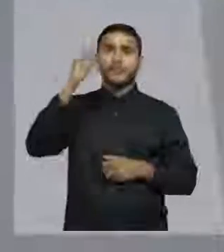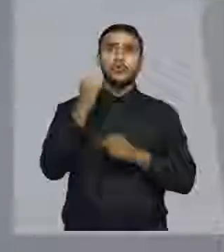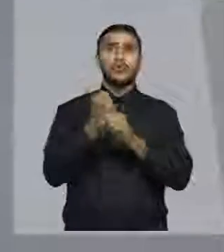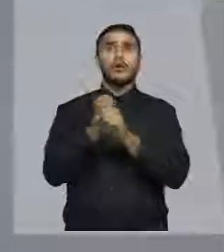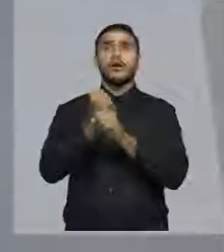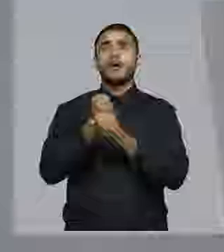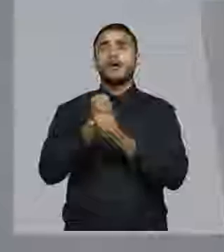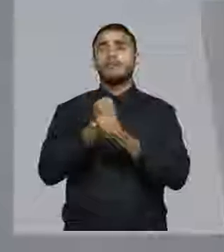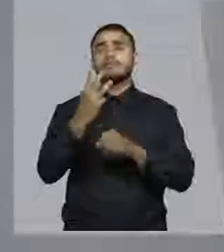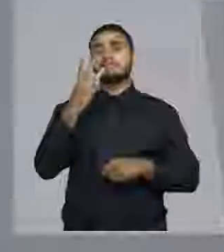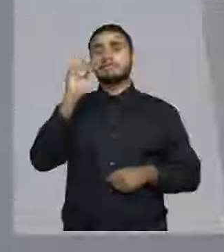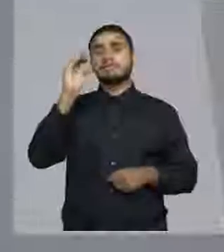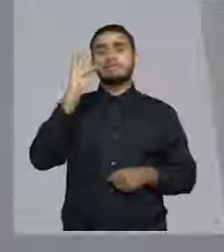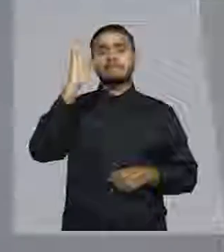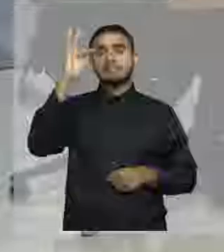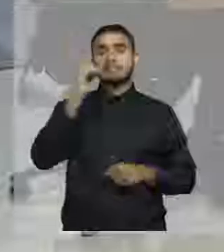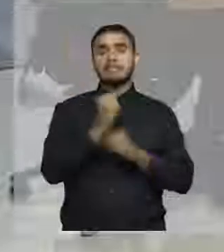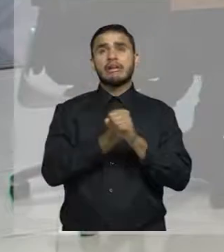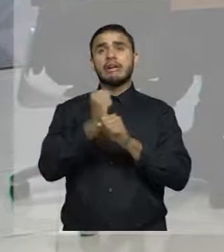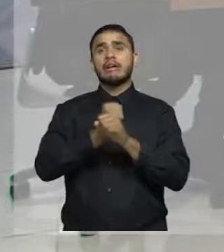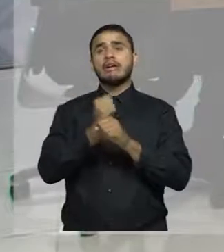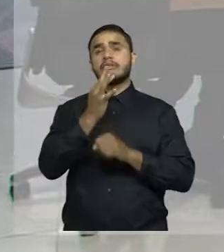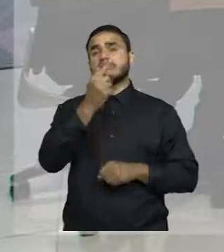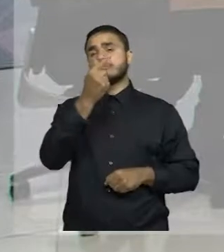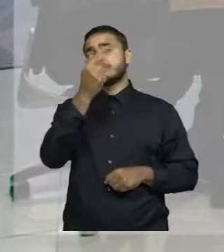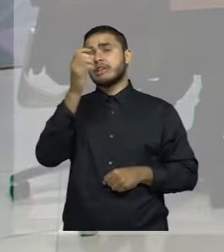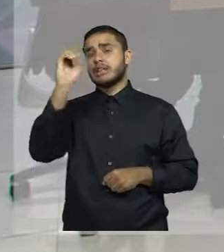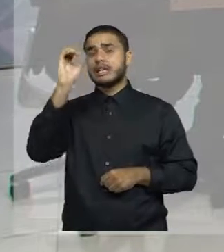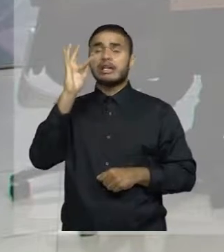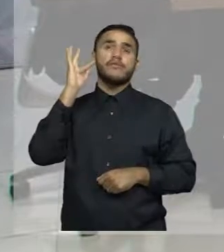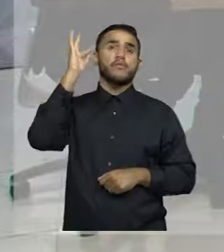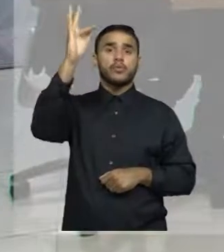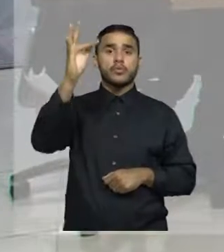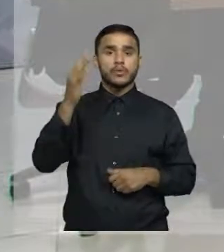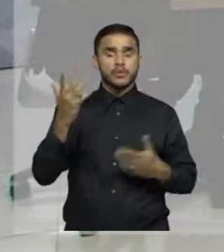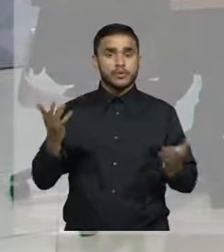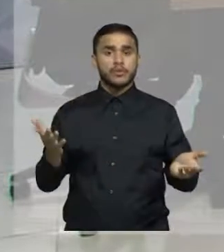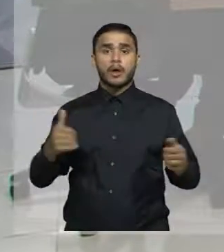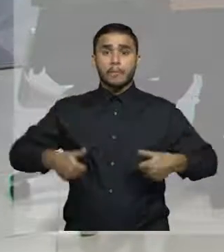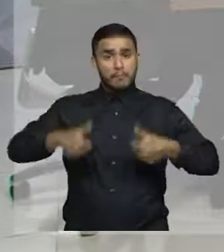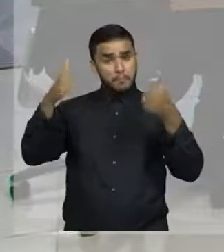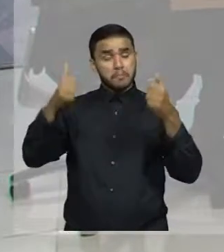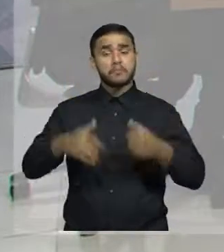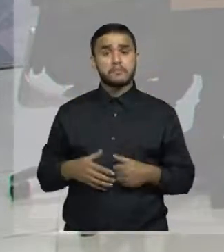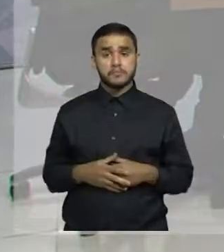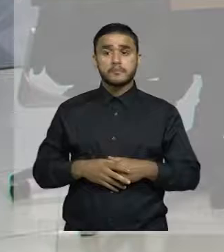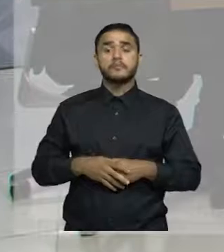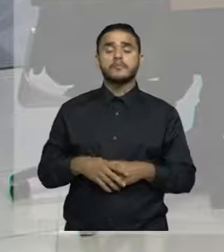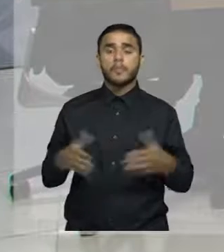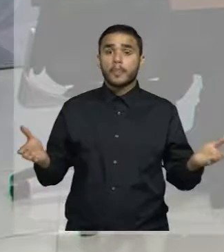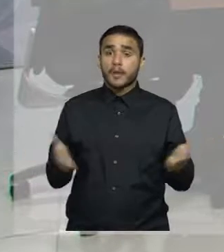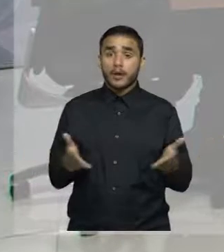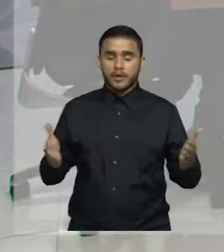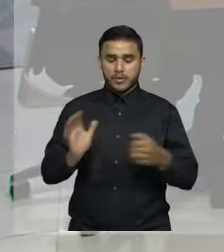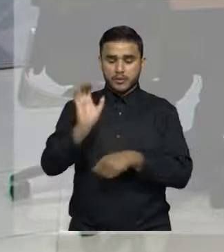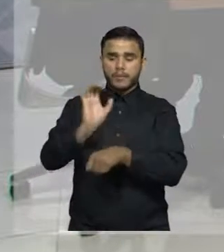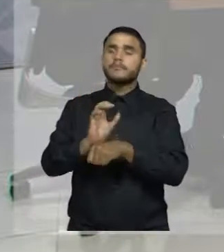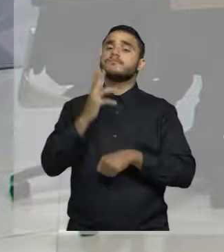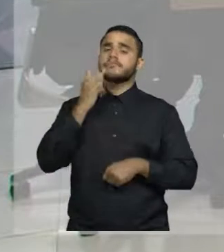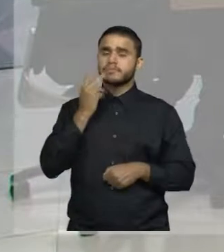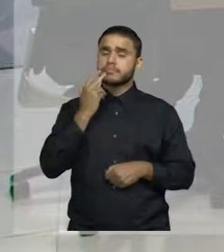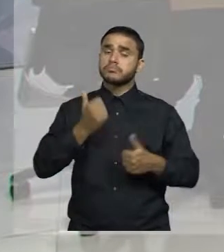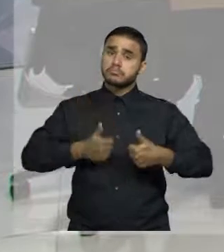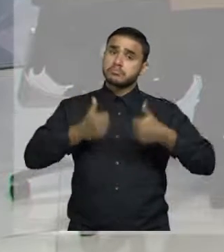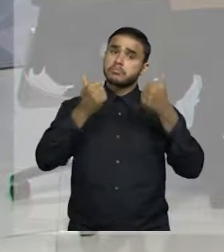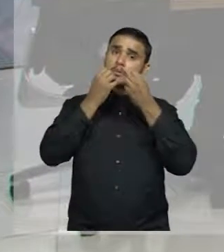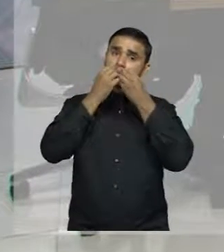gerações para ver se a gente supera isso. É os 70 anos aqui que o Rui levantou. Quer dizer, a gente toma medidas que são boas, né? Aqui o caso do Ceará